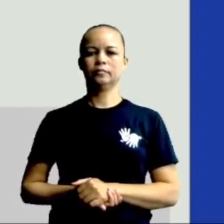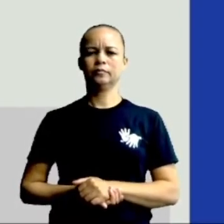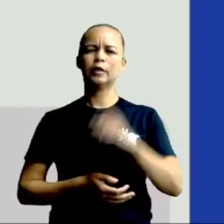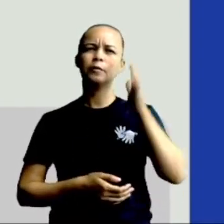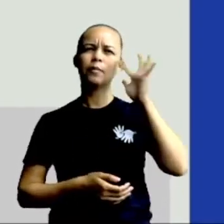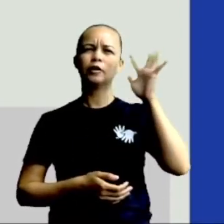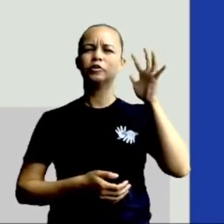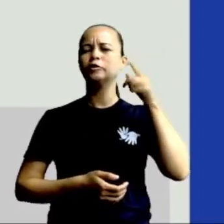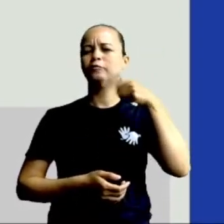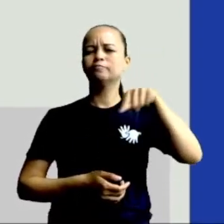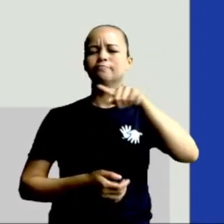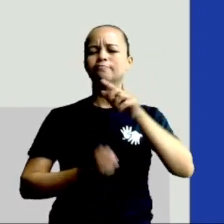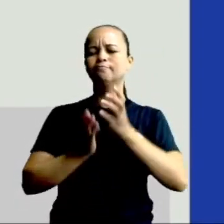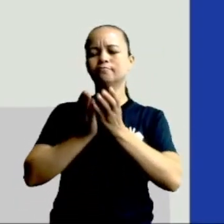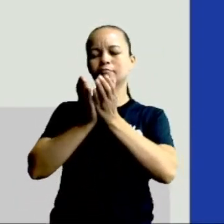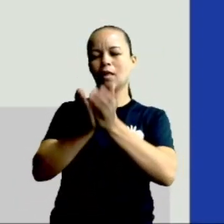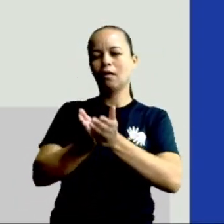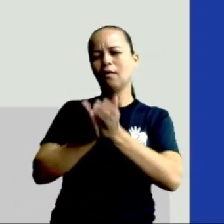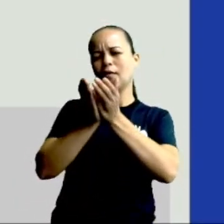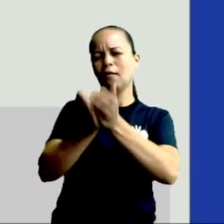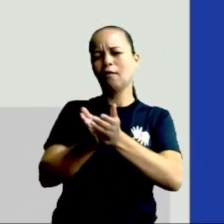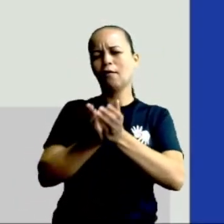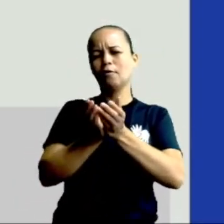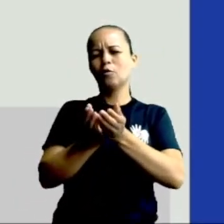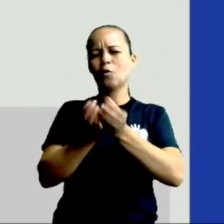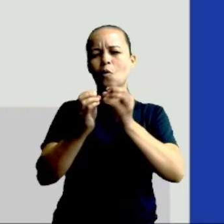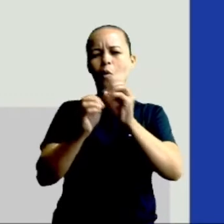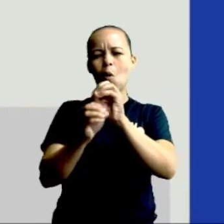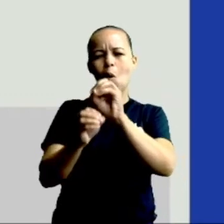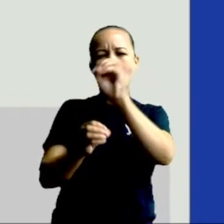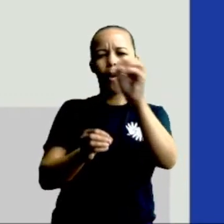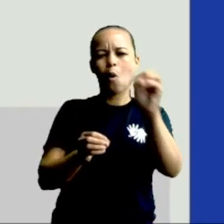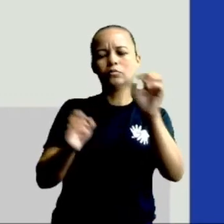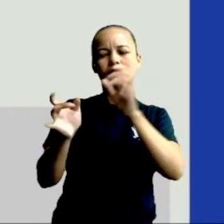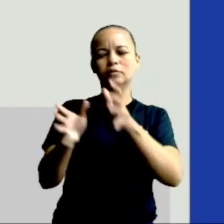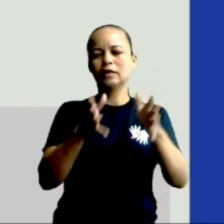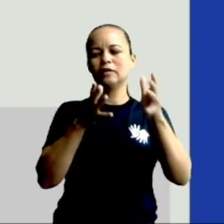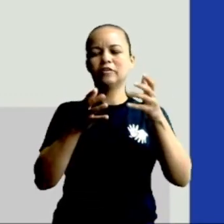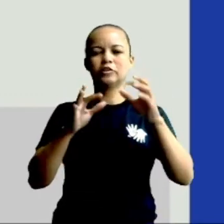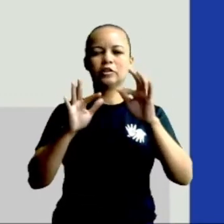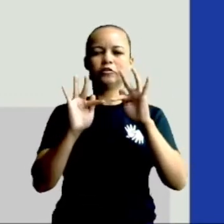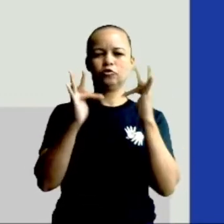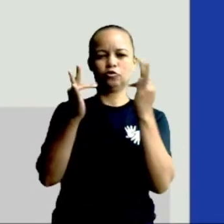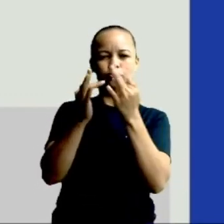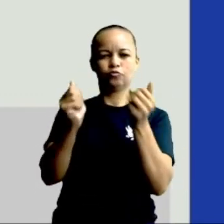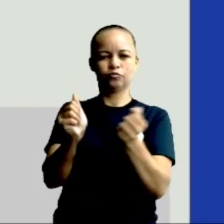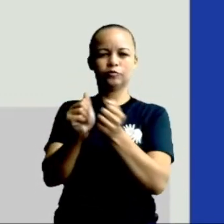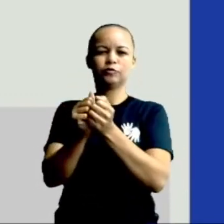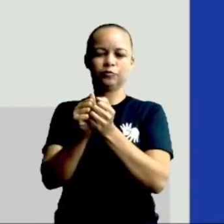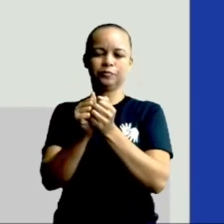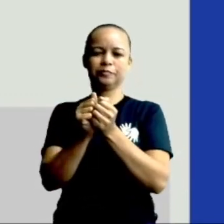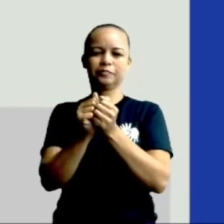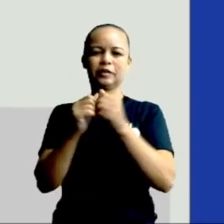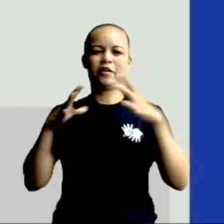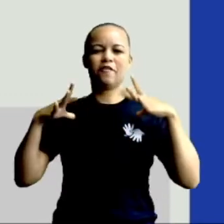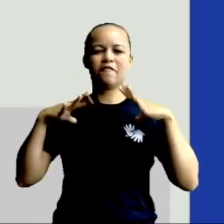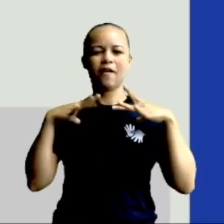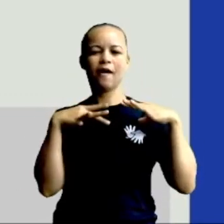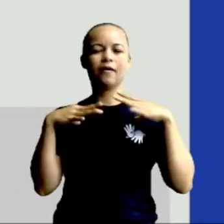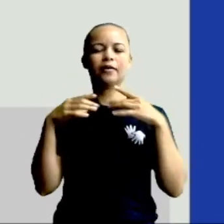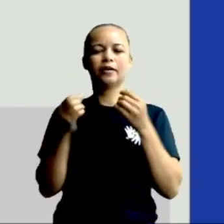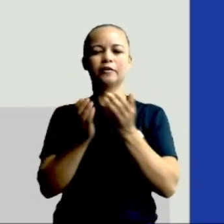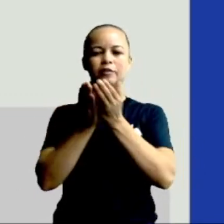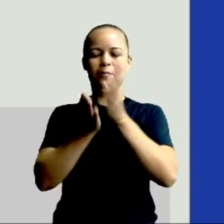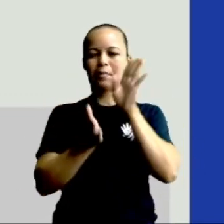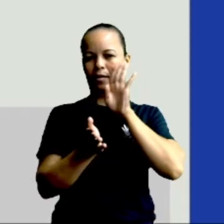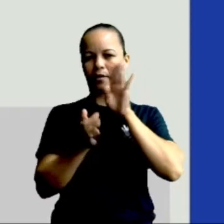Imagine que você está num navio no meio do oceano, viajando em férias com a sua família. Legal, não é? E se fosse